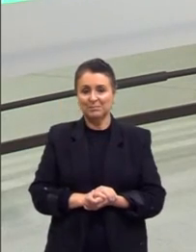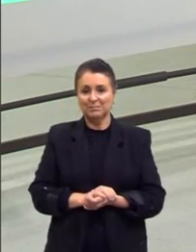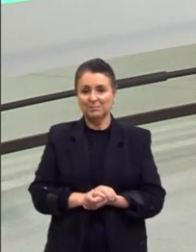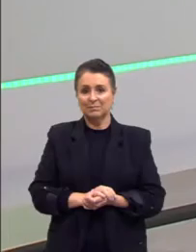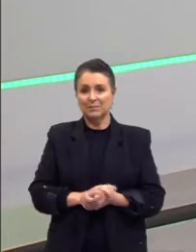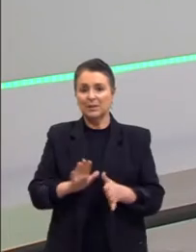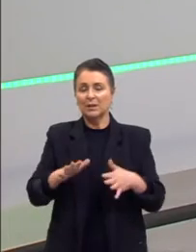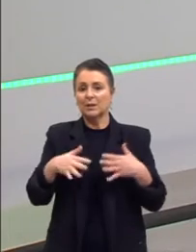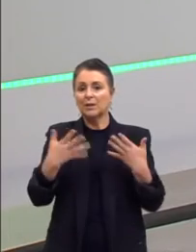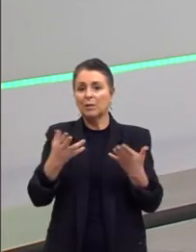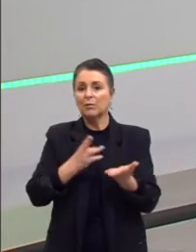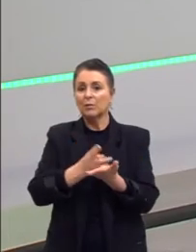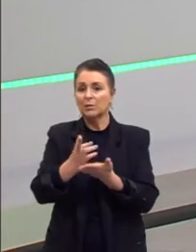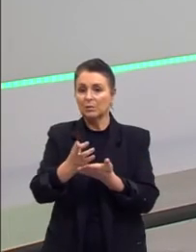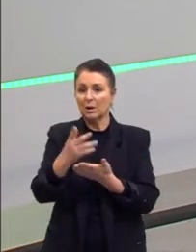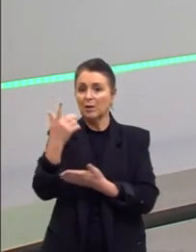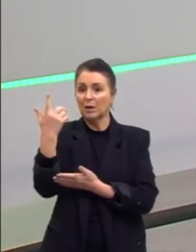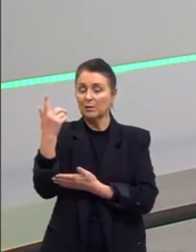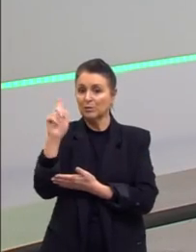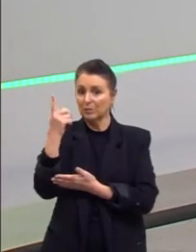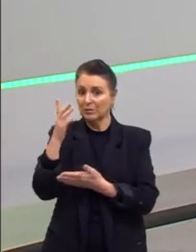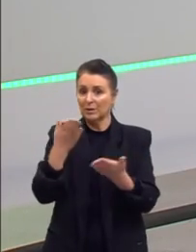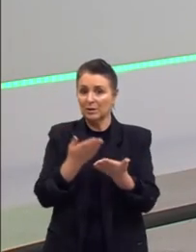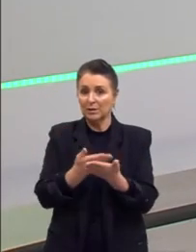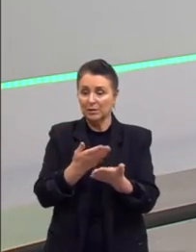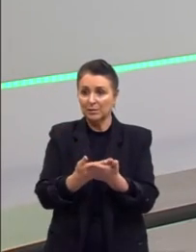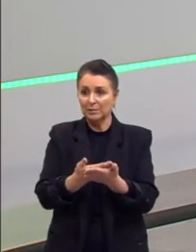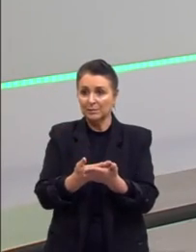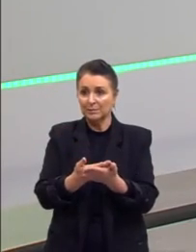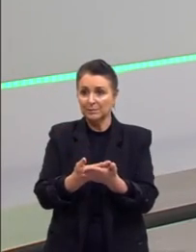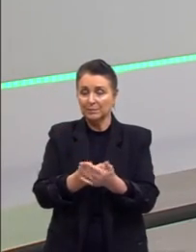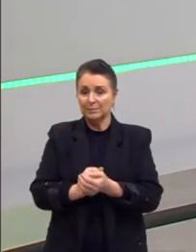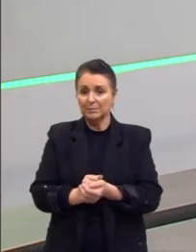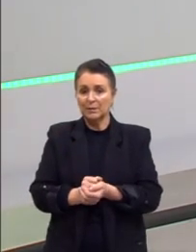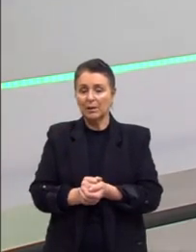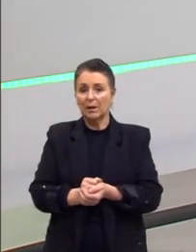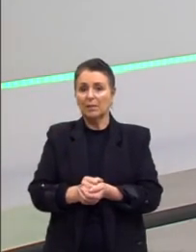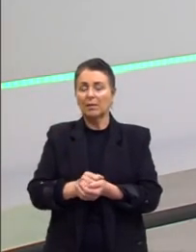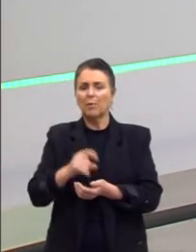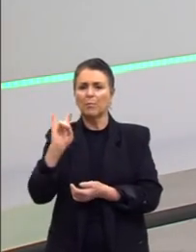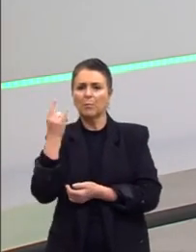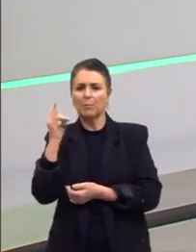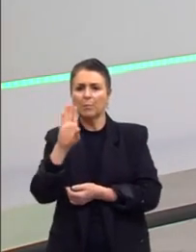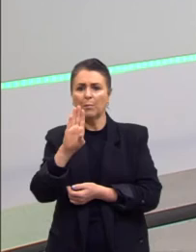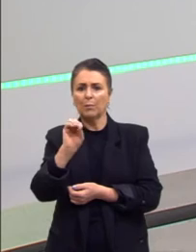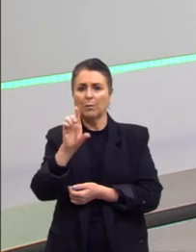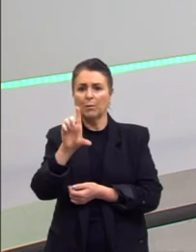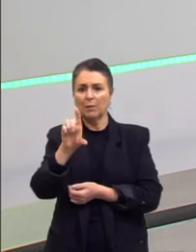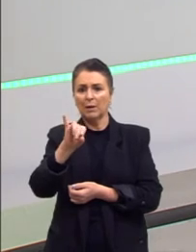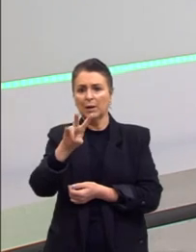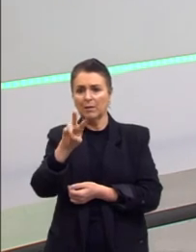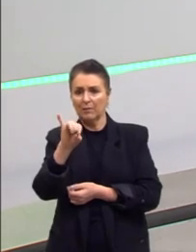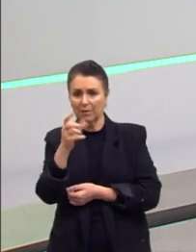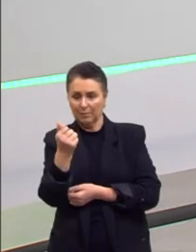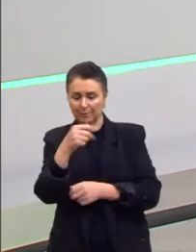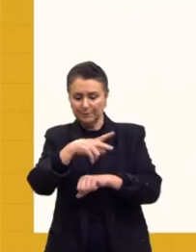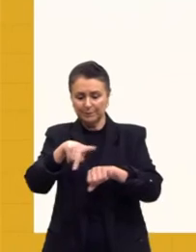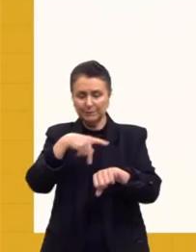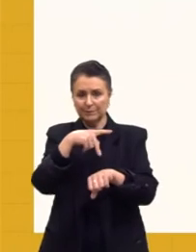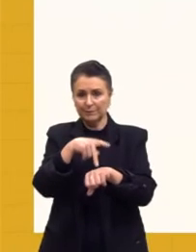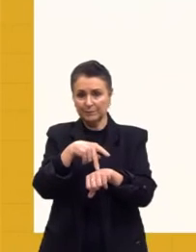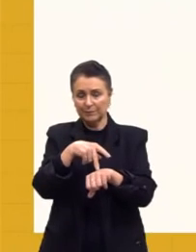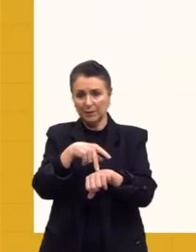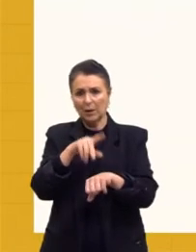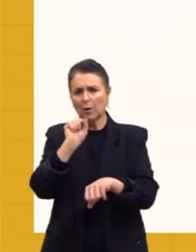Ah então tá pessoal vamos dar continuidade aqui então sobre essa questão aí da Bolívia né já trouxe para vocês